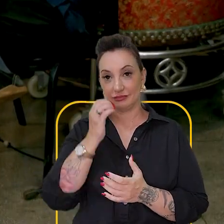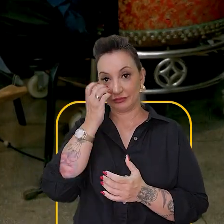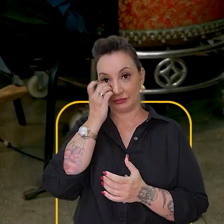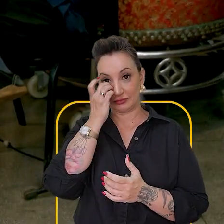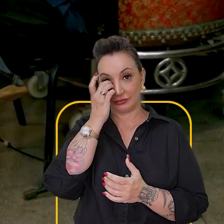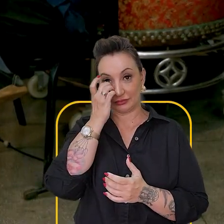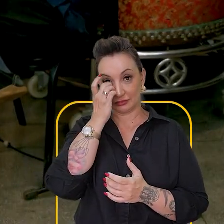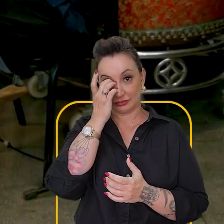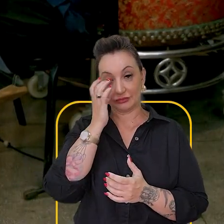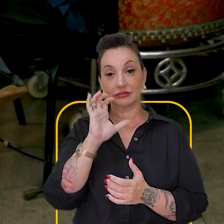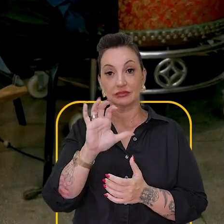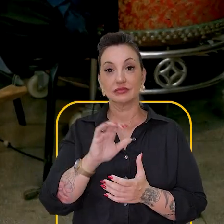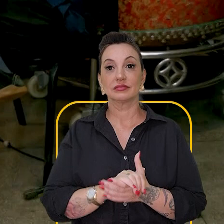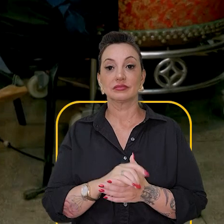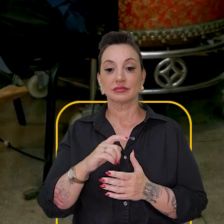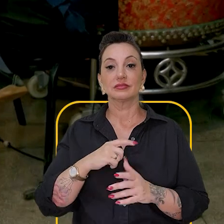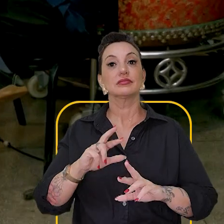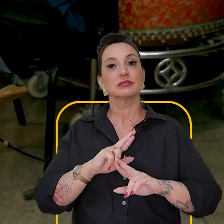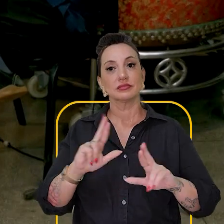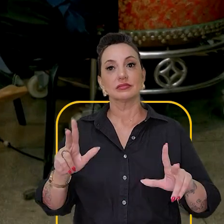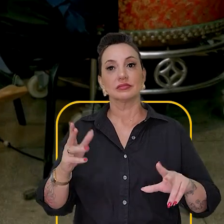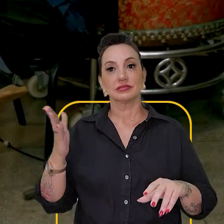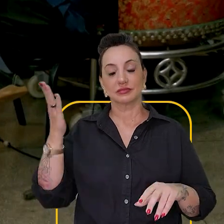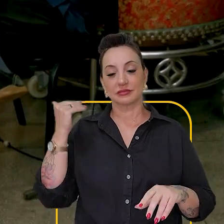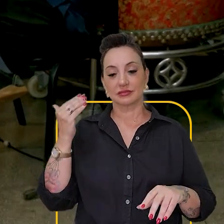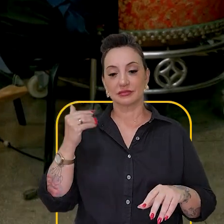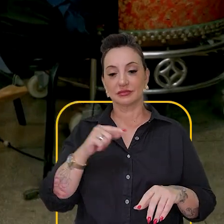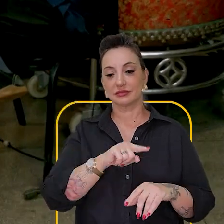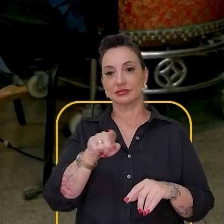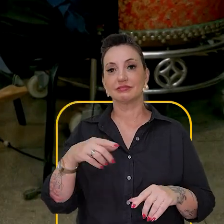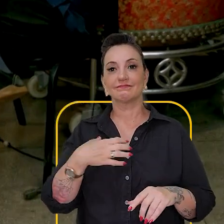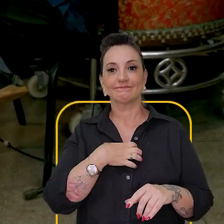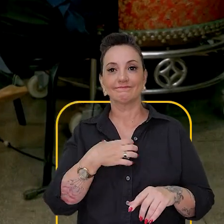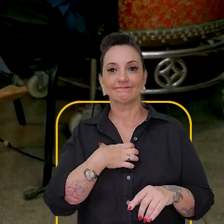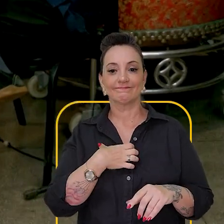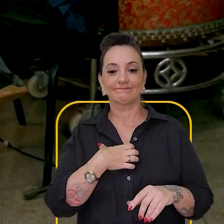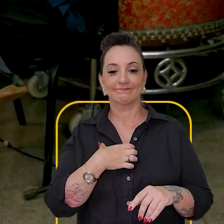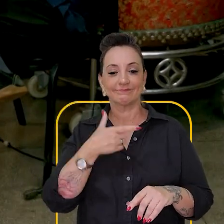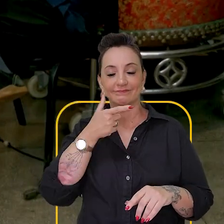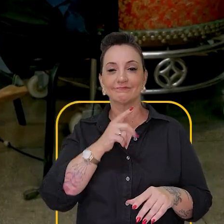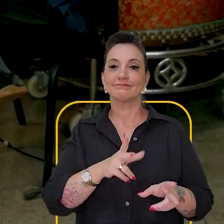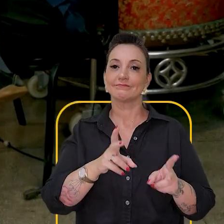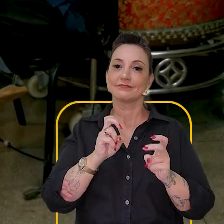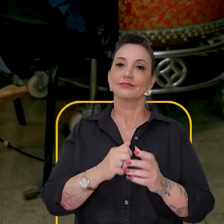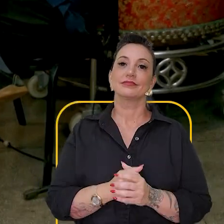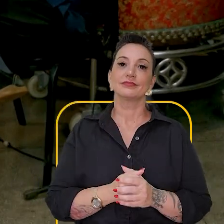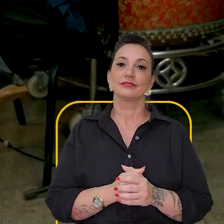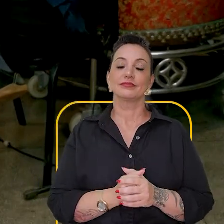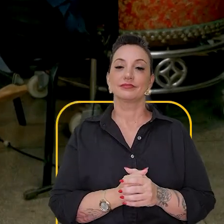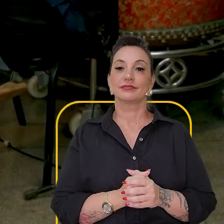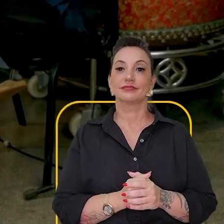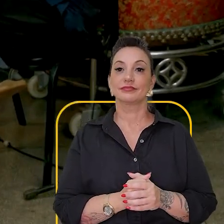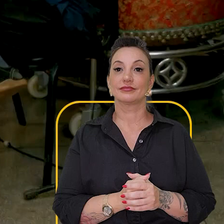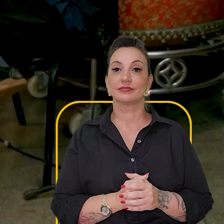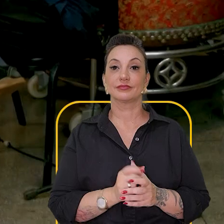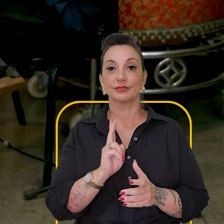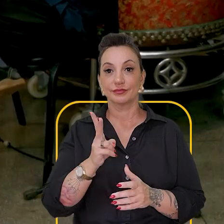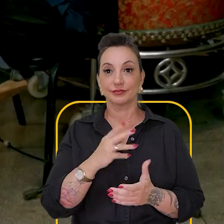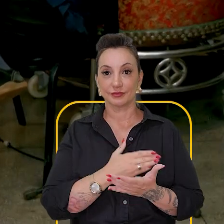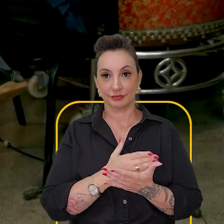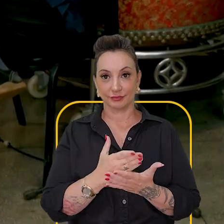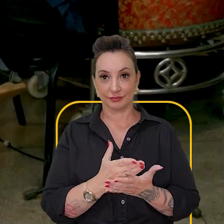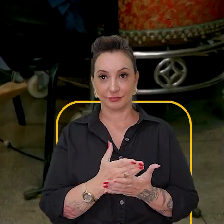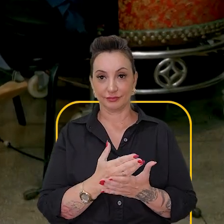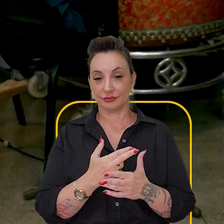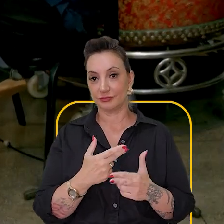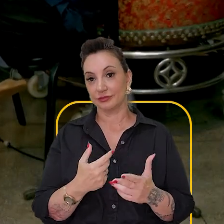na família aí eu comecei e assim eh tinha um diferencial aquelas coisas que você sente não não